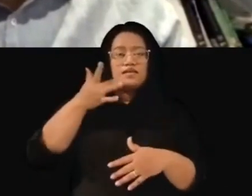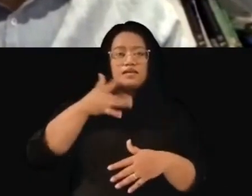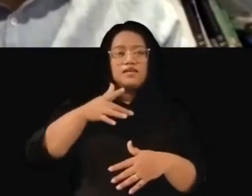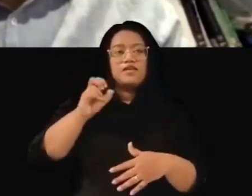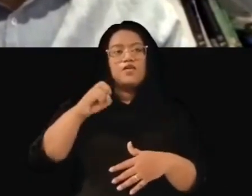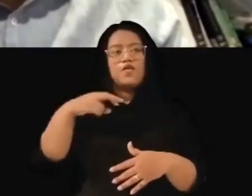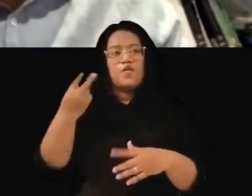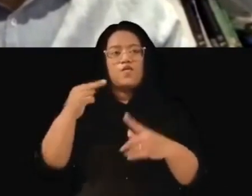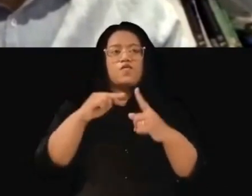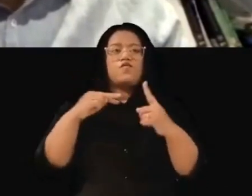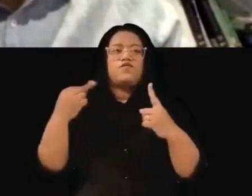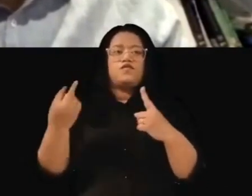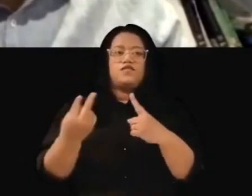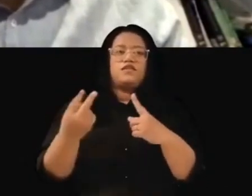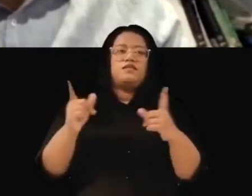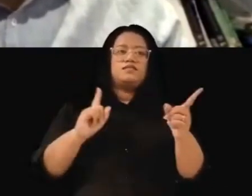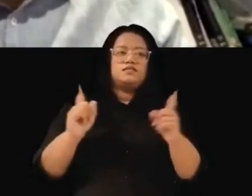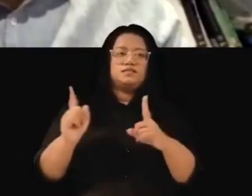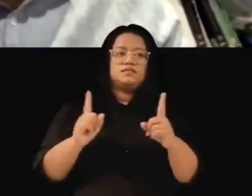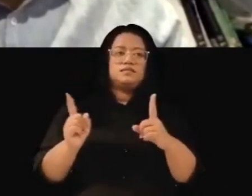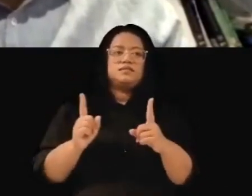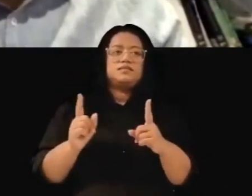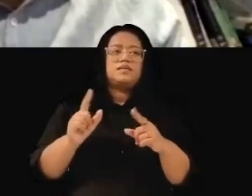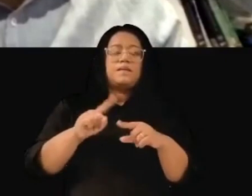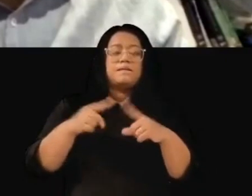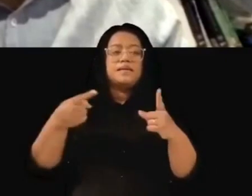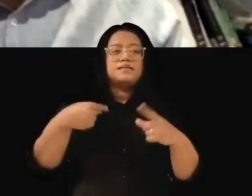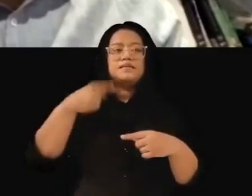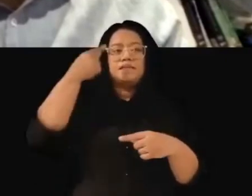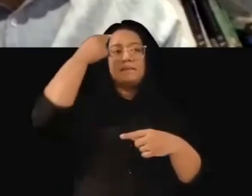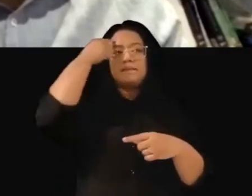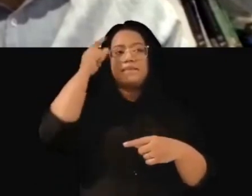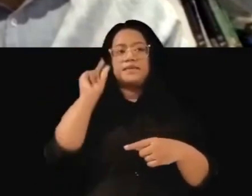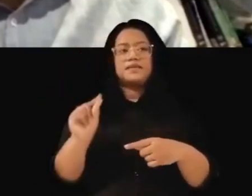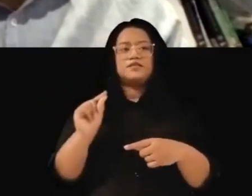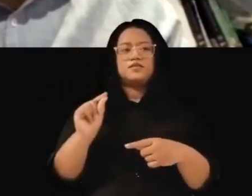tanto visionária, mas eu penso o seguinte,